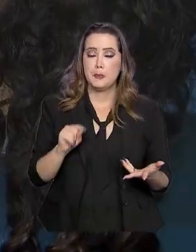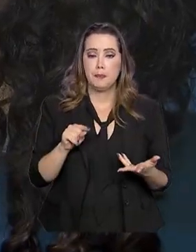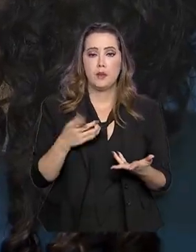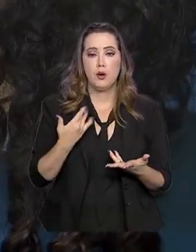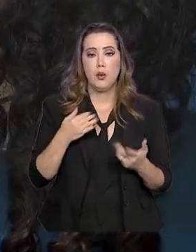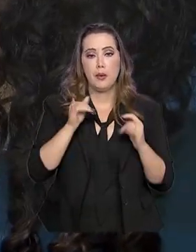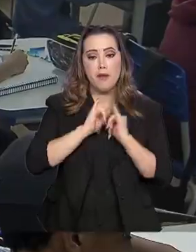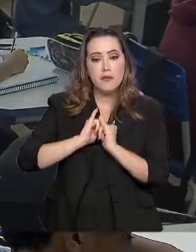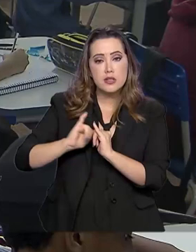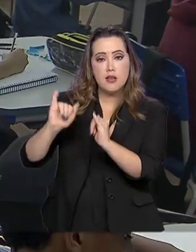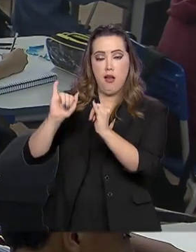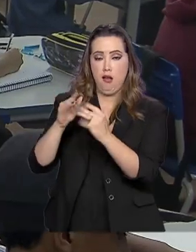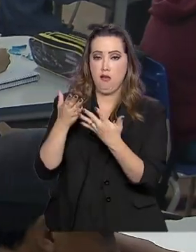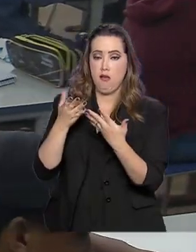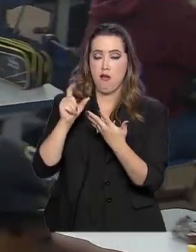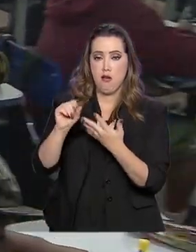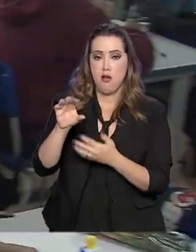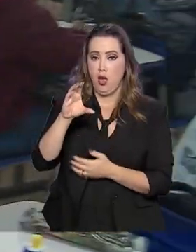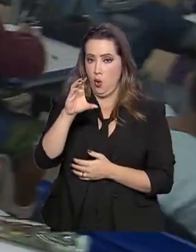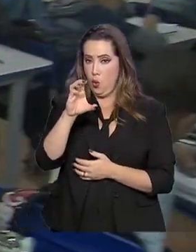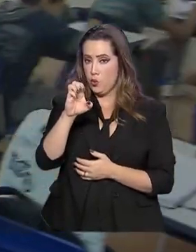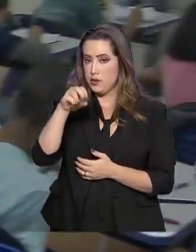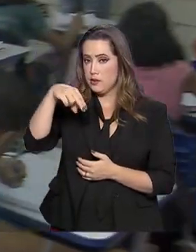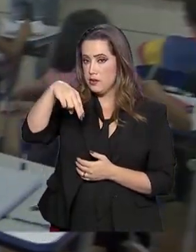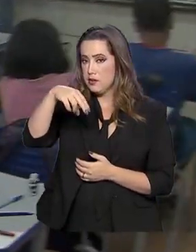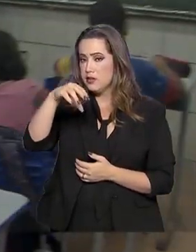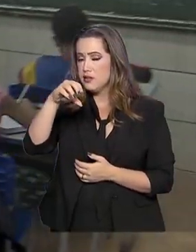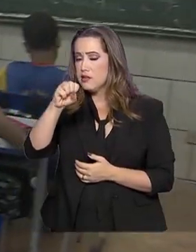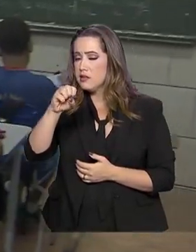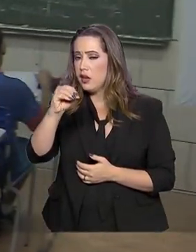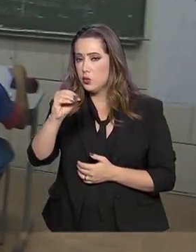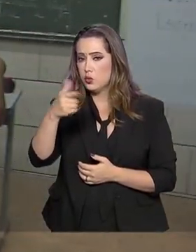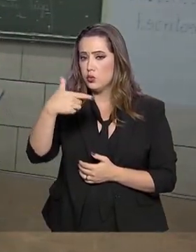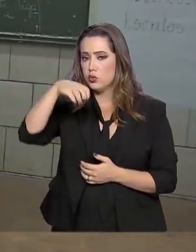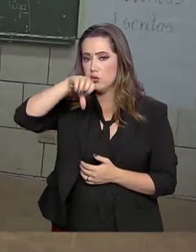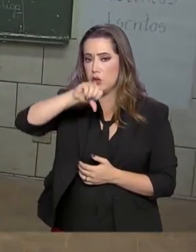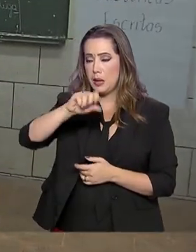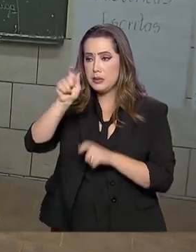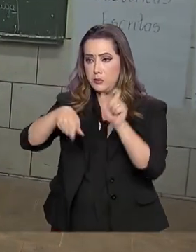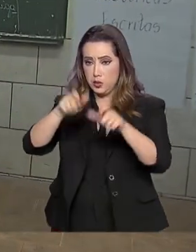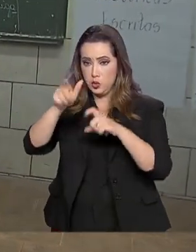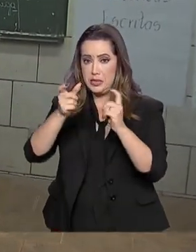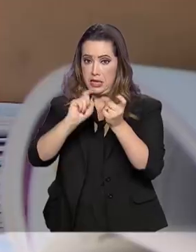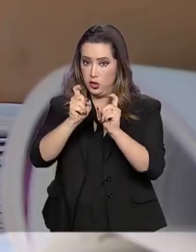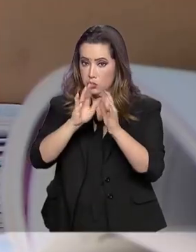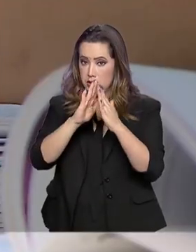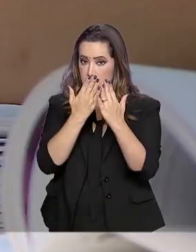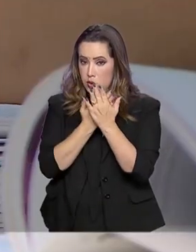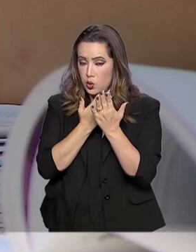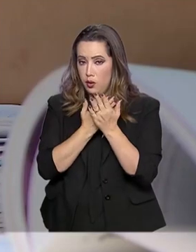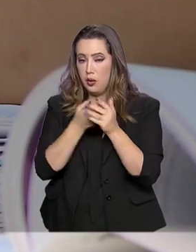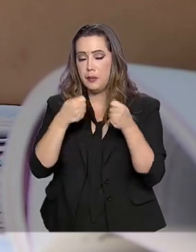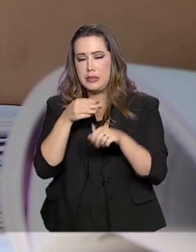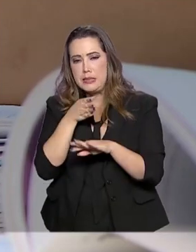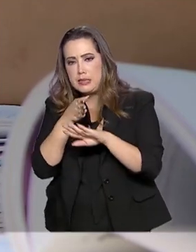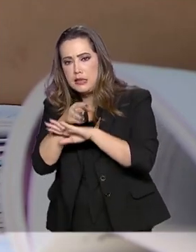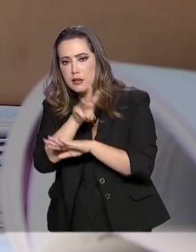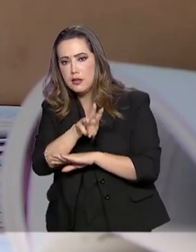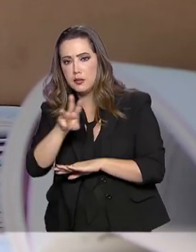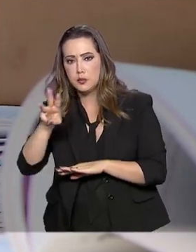encaminhar as informações do Censo Escolar 2019, os gestores devem acessar o sistema